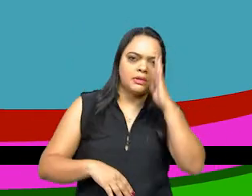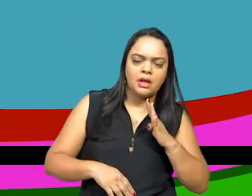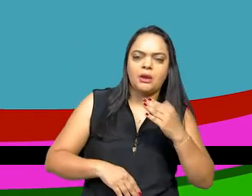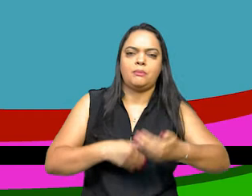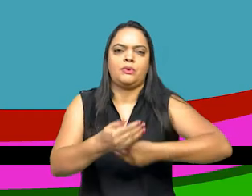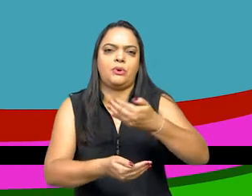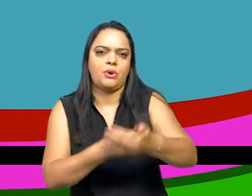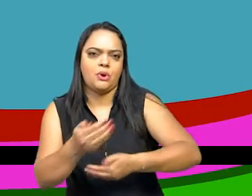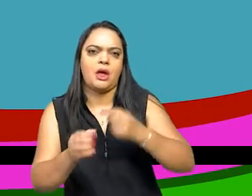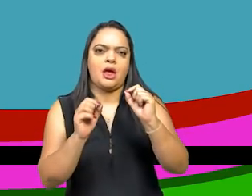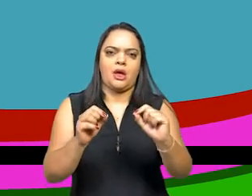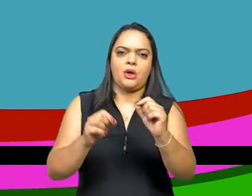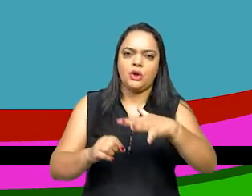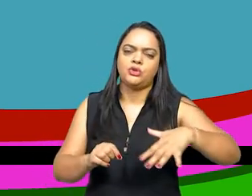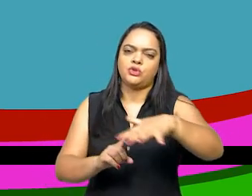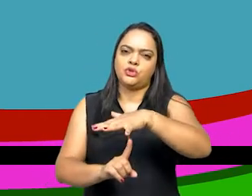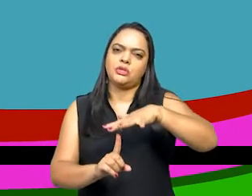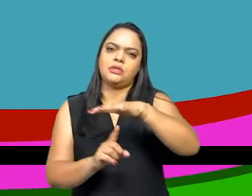desagregação da sociedade escravistas,